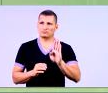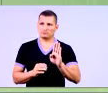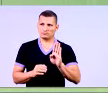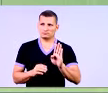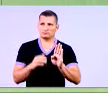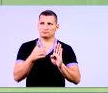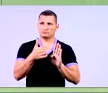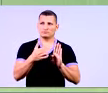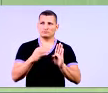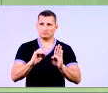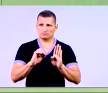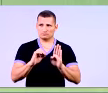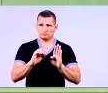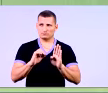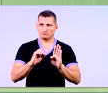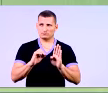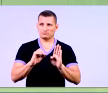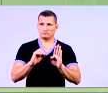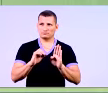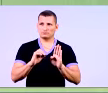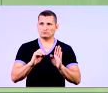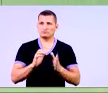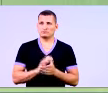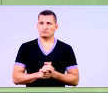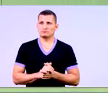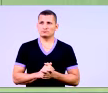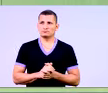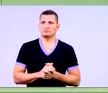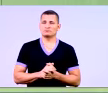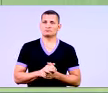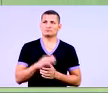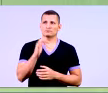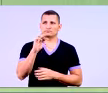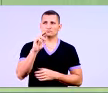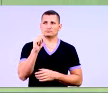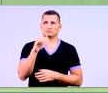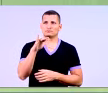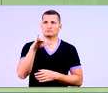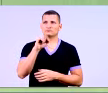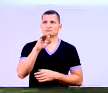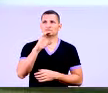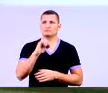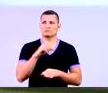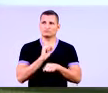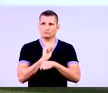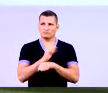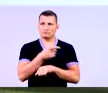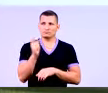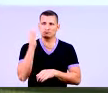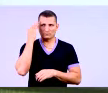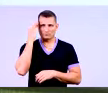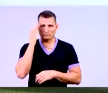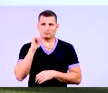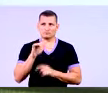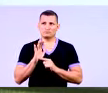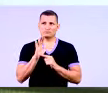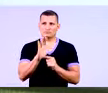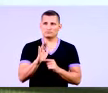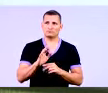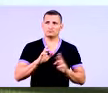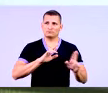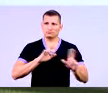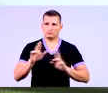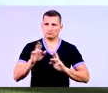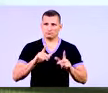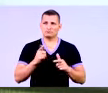10 ou seja espero que tenha compreendido a idéia é justamente demonstrar essas que essas diferenças que a